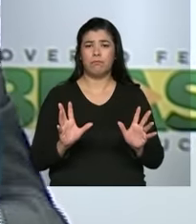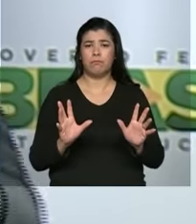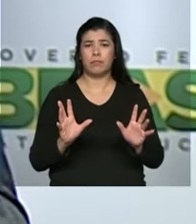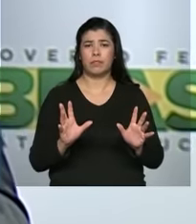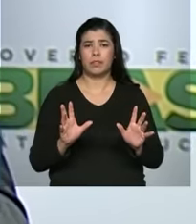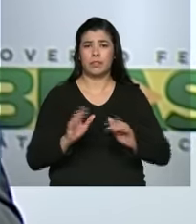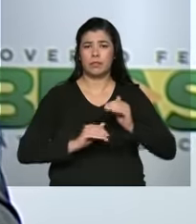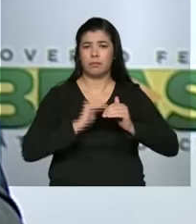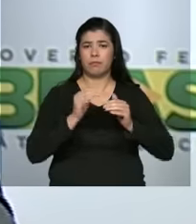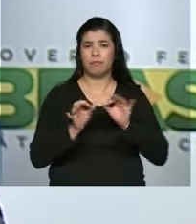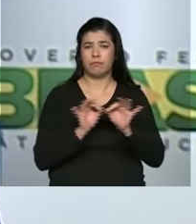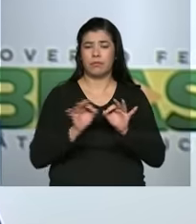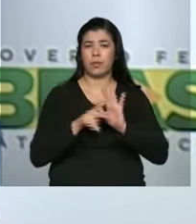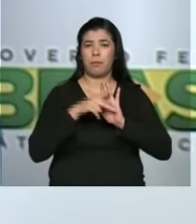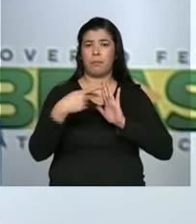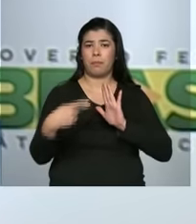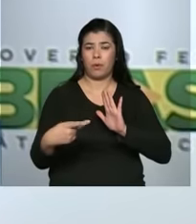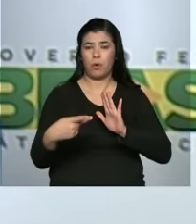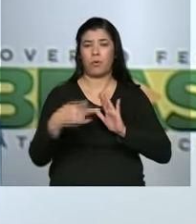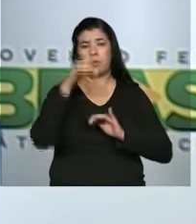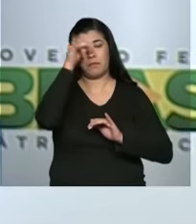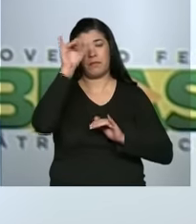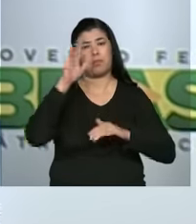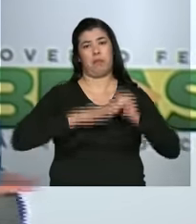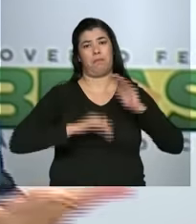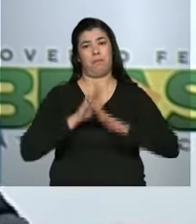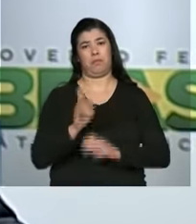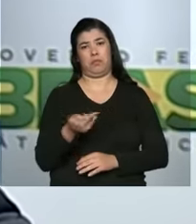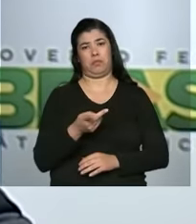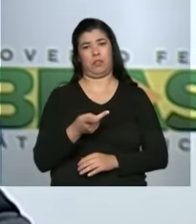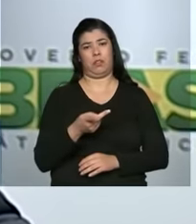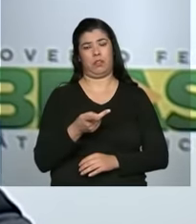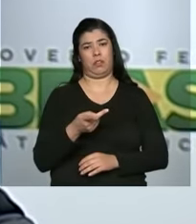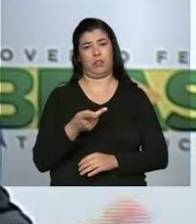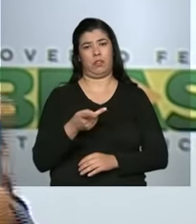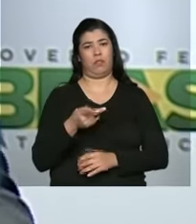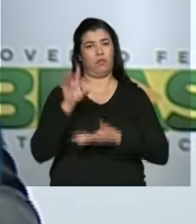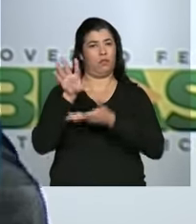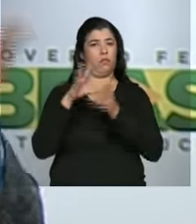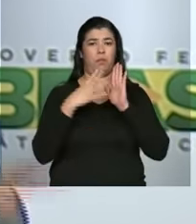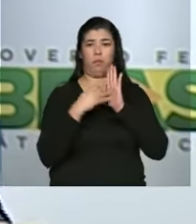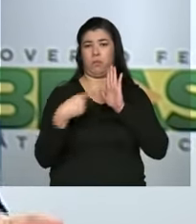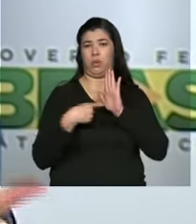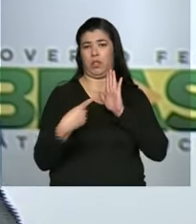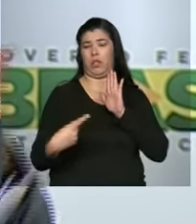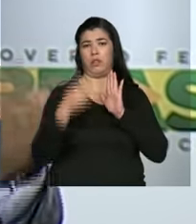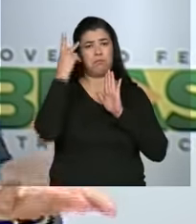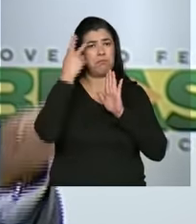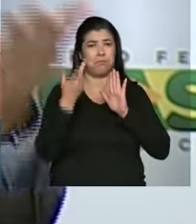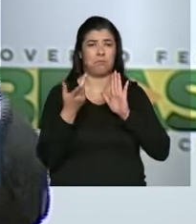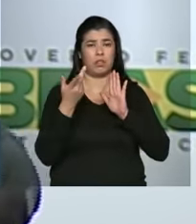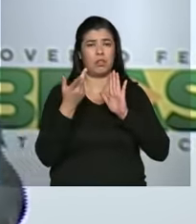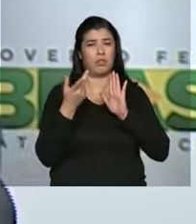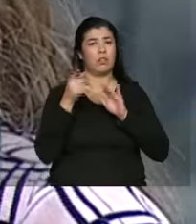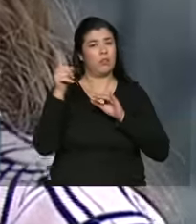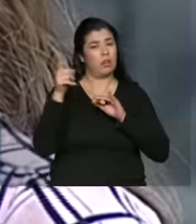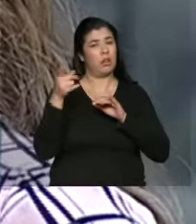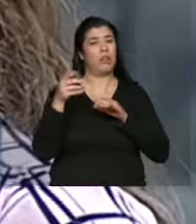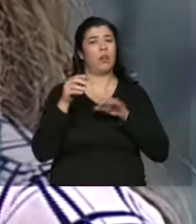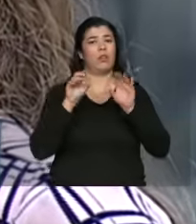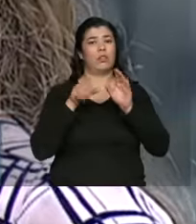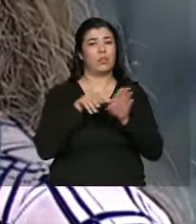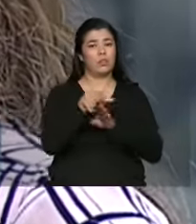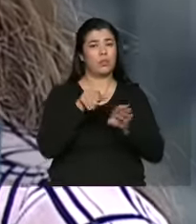ela ela tá mais trabalhada para inibir esse tipo de coisa então precisa padronizar no Brasil inteiro então por isso nós estamos recomendando ao Conselho Federal de medicina aos